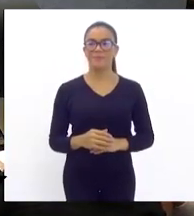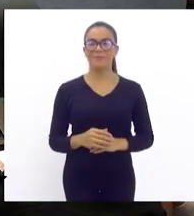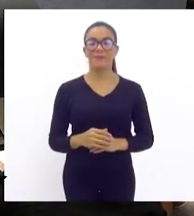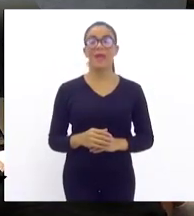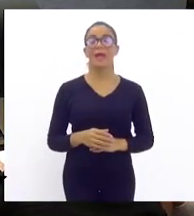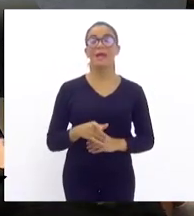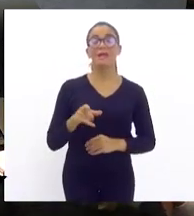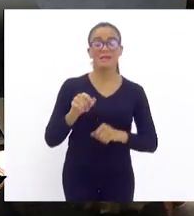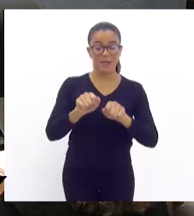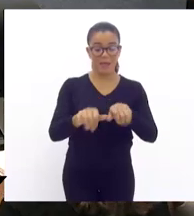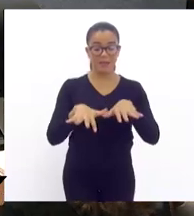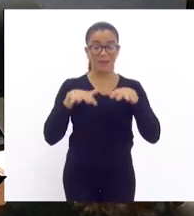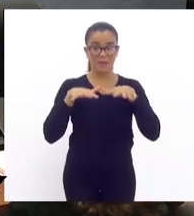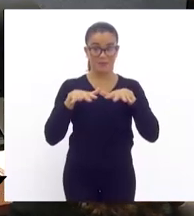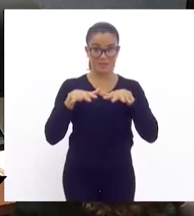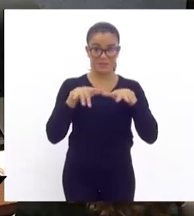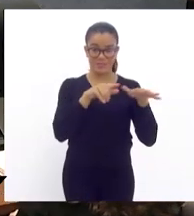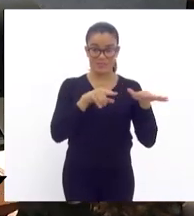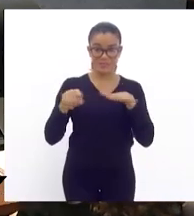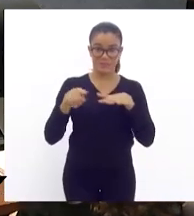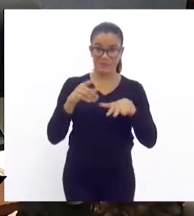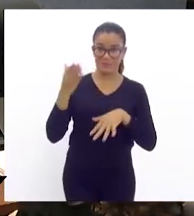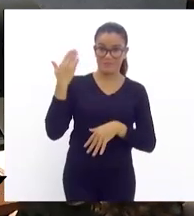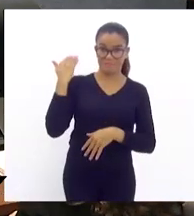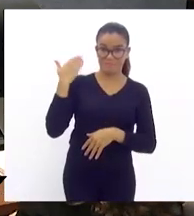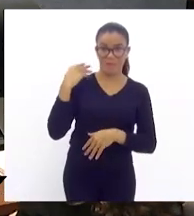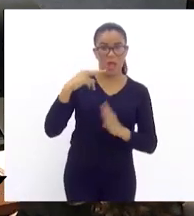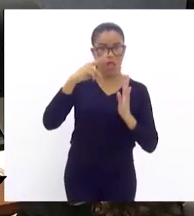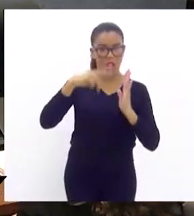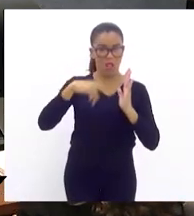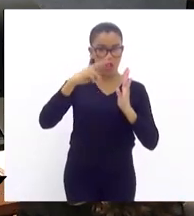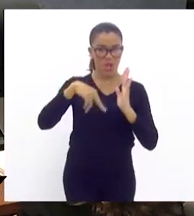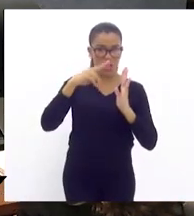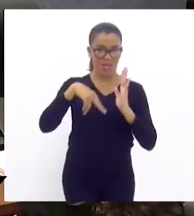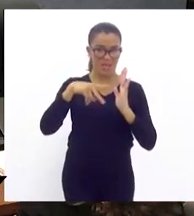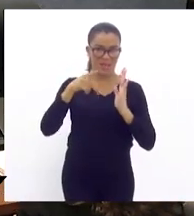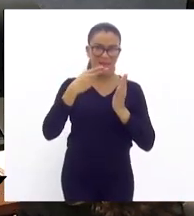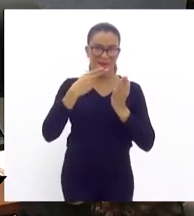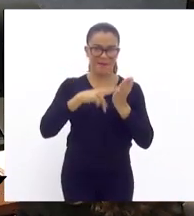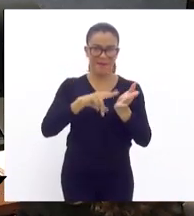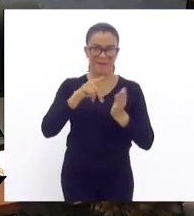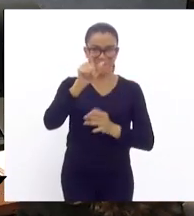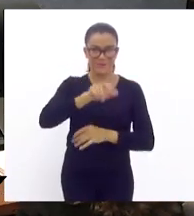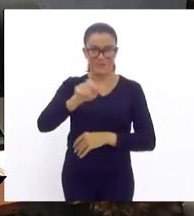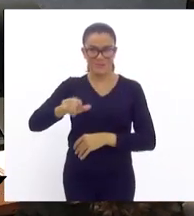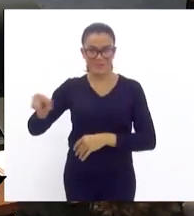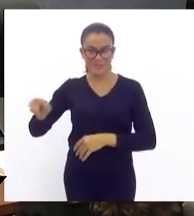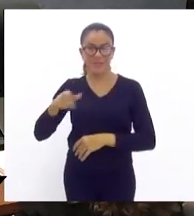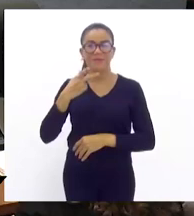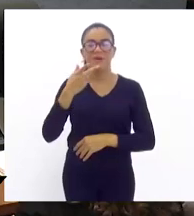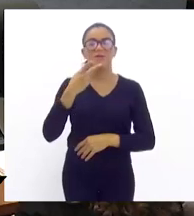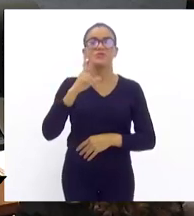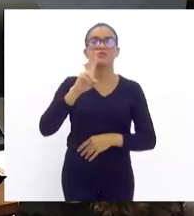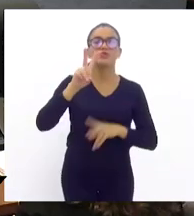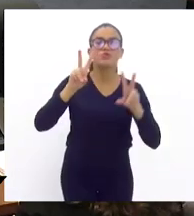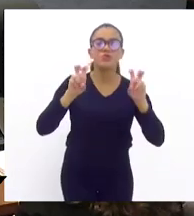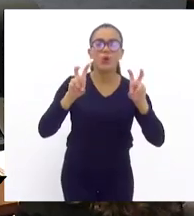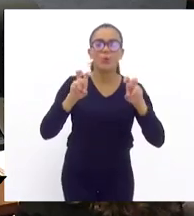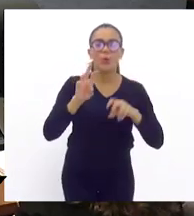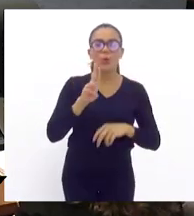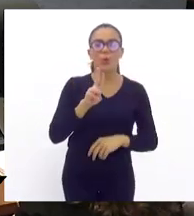audiência passada, eu fiz a leitura da carta de vocês, tá certo? Falando sobre a desativação das